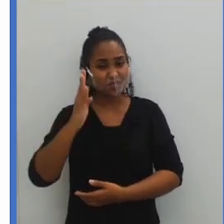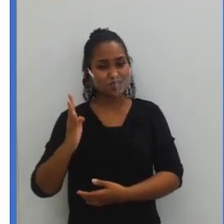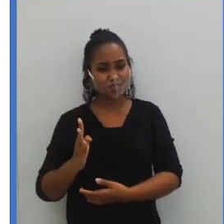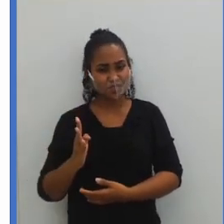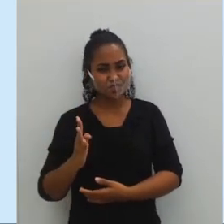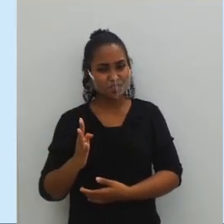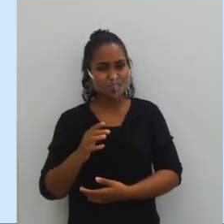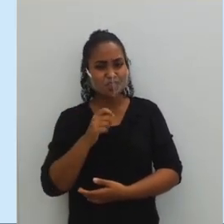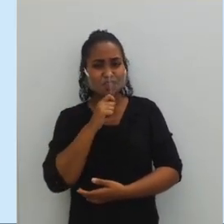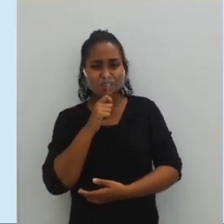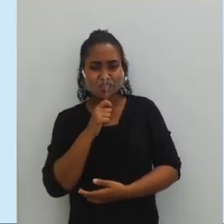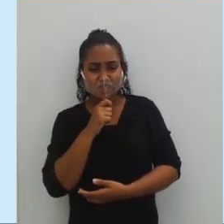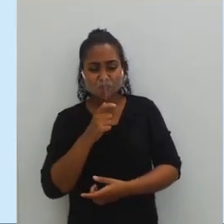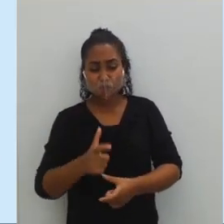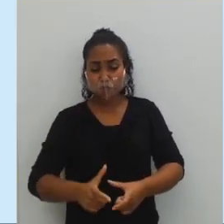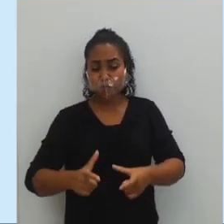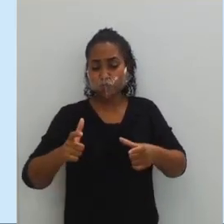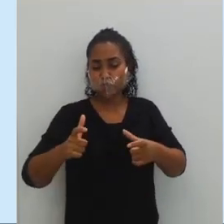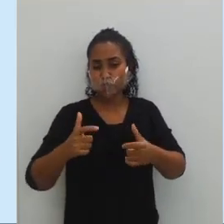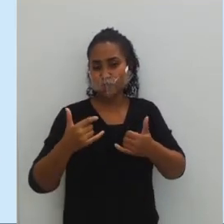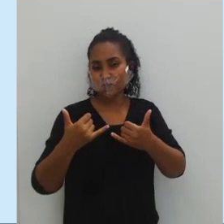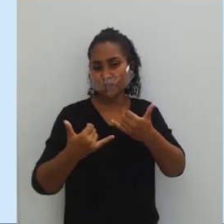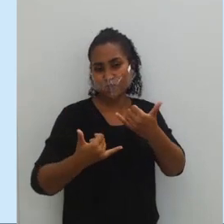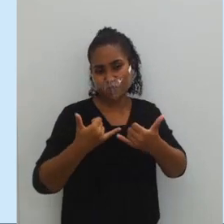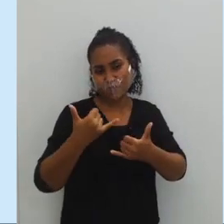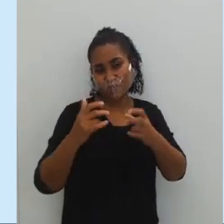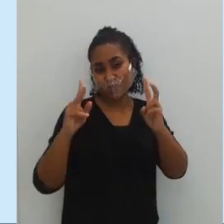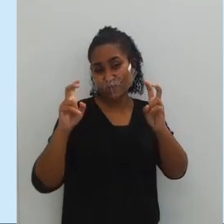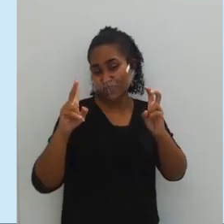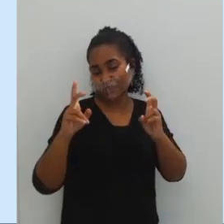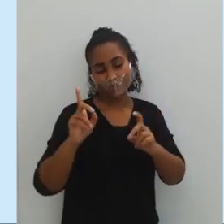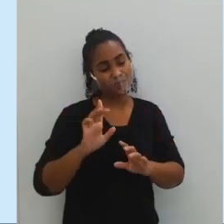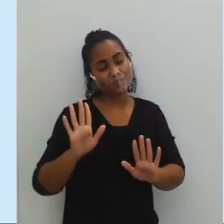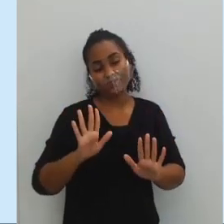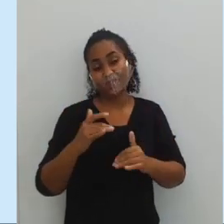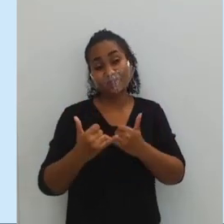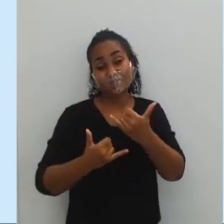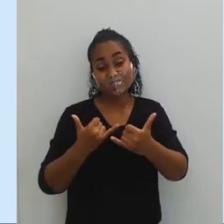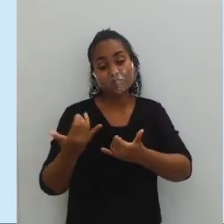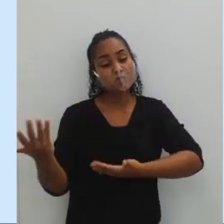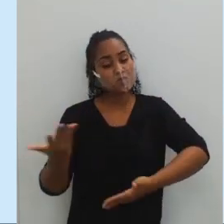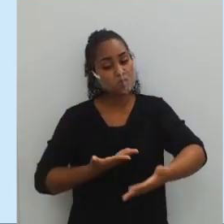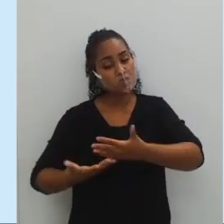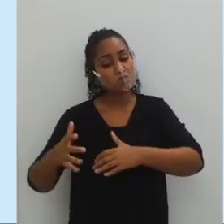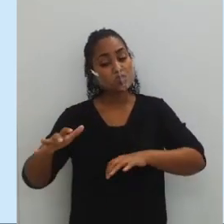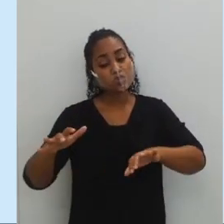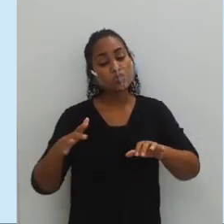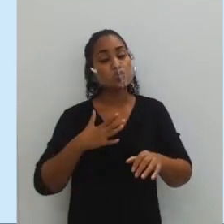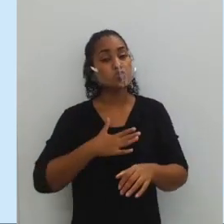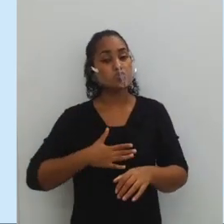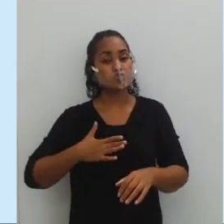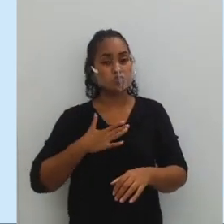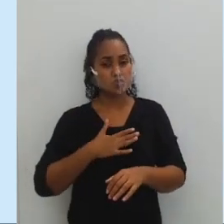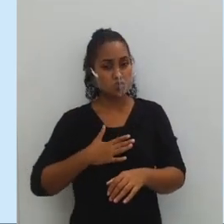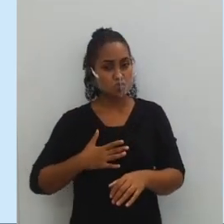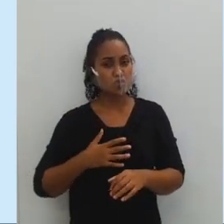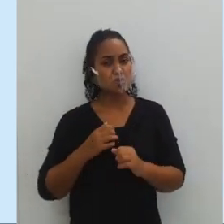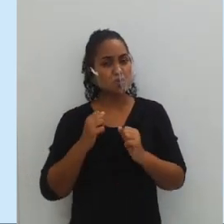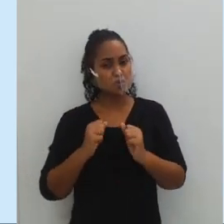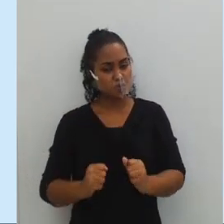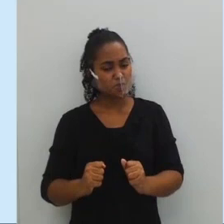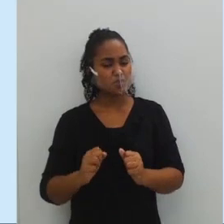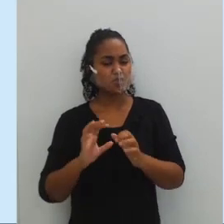afro-brasileira? Será que muitas pessoas brincam, entre aspas, que não é brincadeira? Brincadeira é quando ambas as pessoas